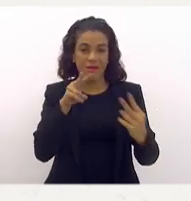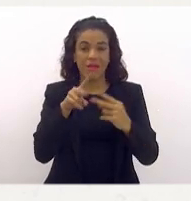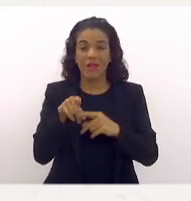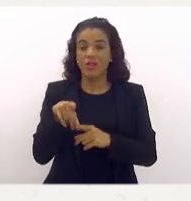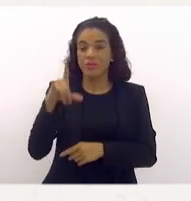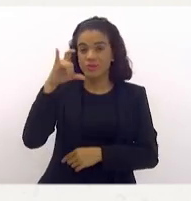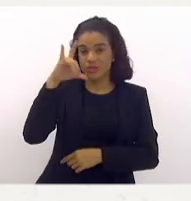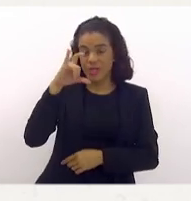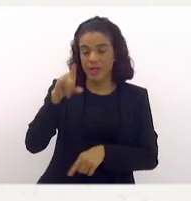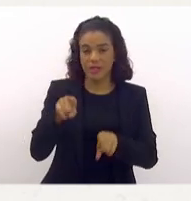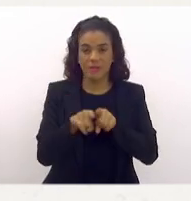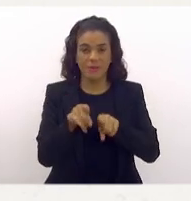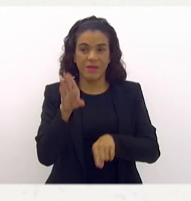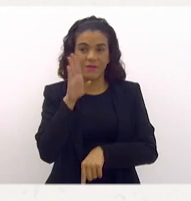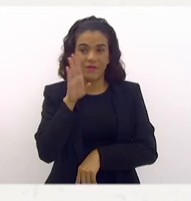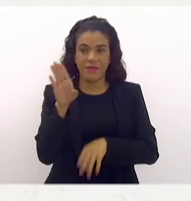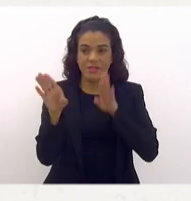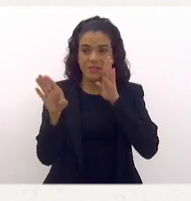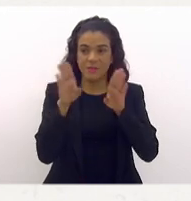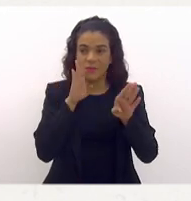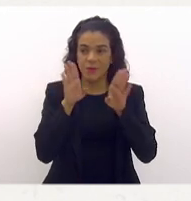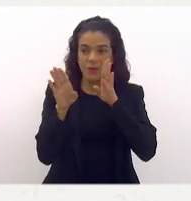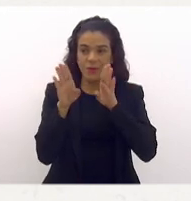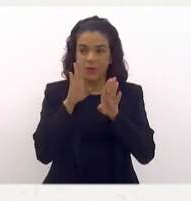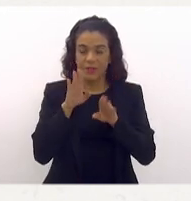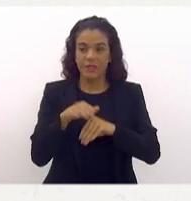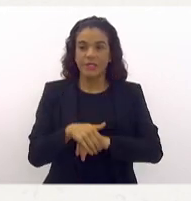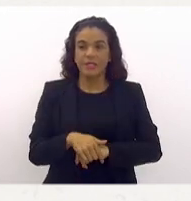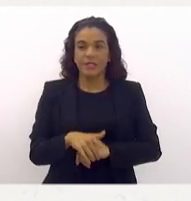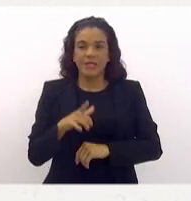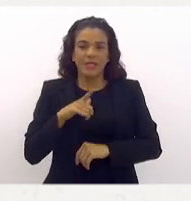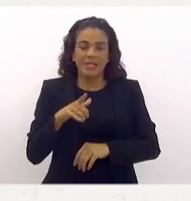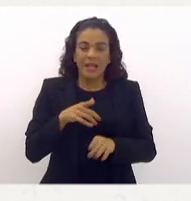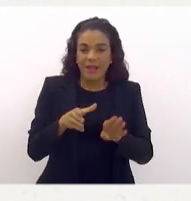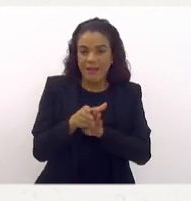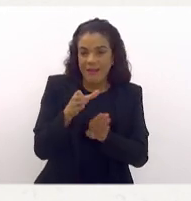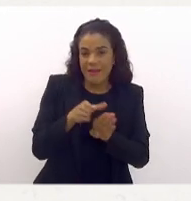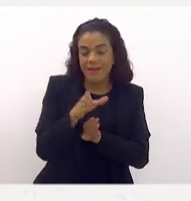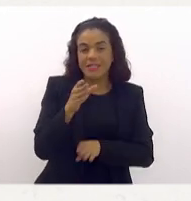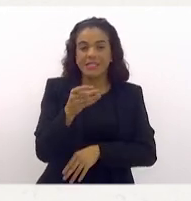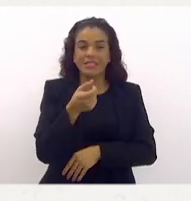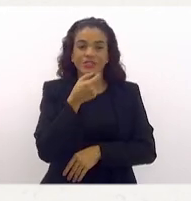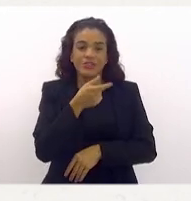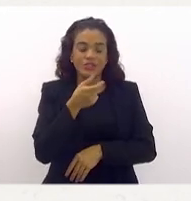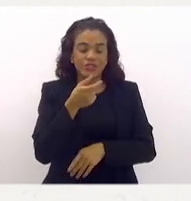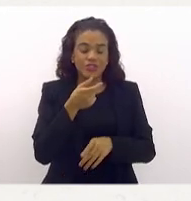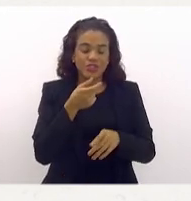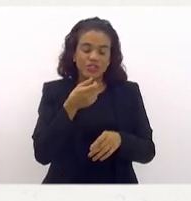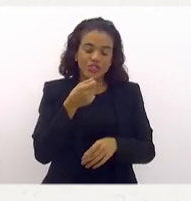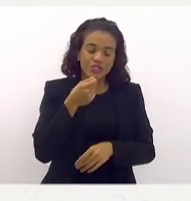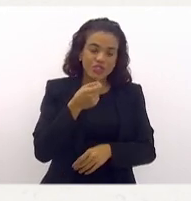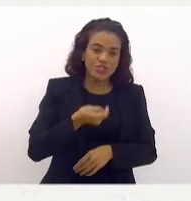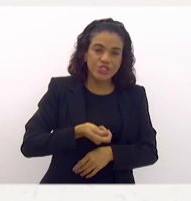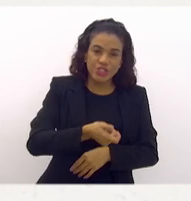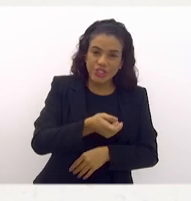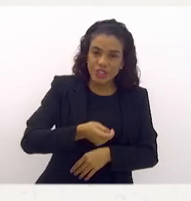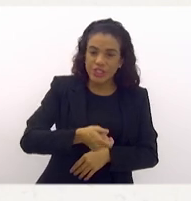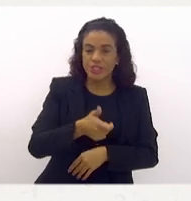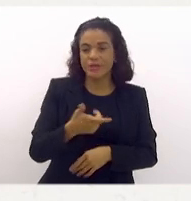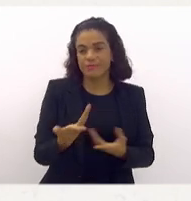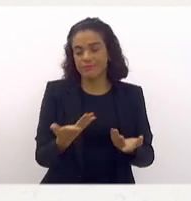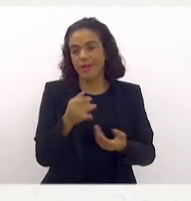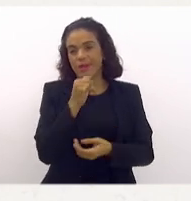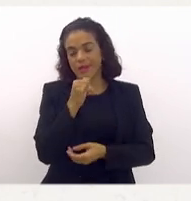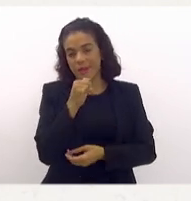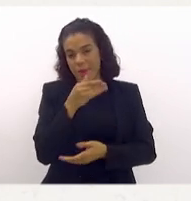Facebook, e que traz inclusive dicas, né, de como essa pessoa pode denunciar, reportar. Muitas vezes um dos